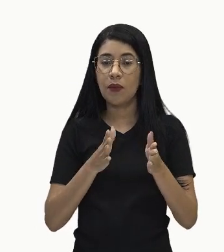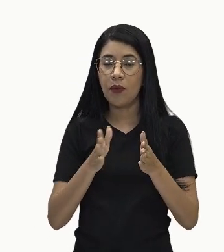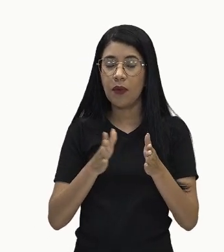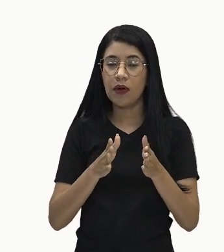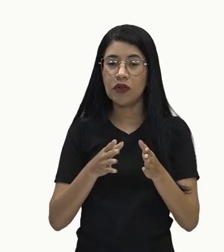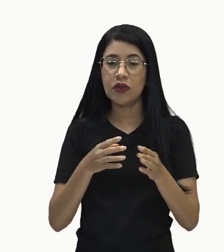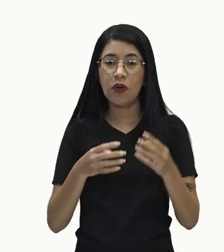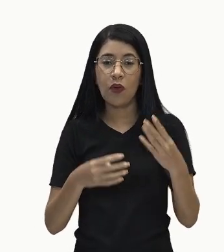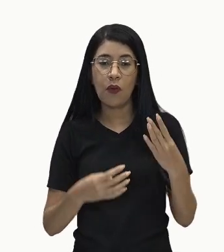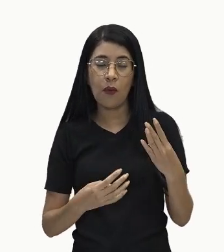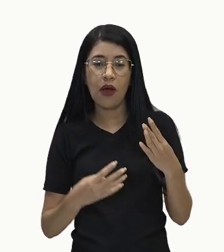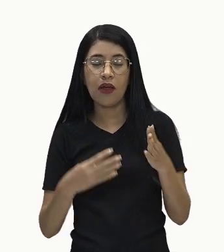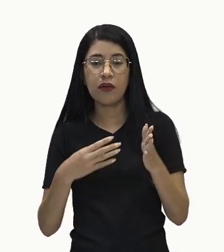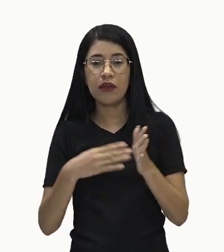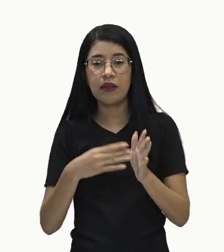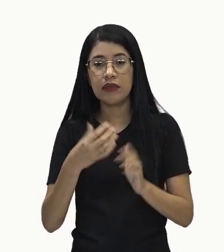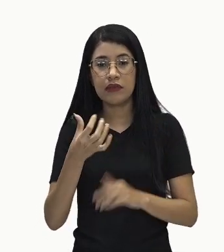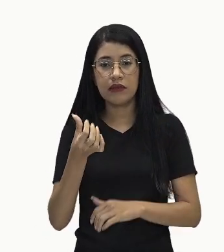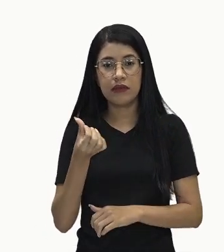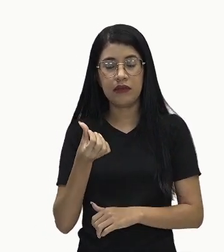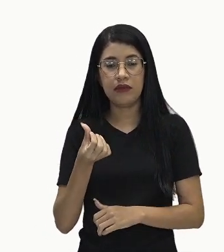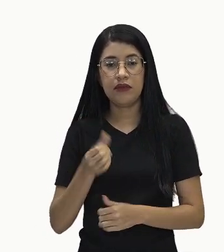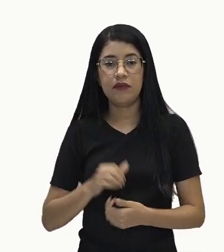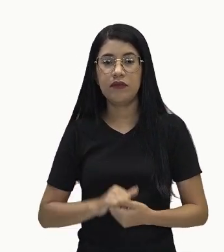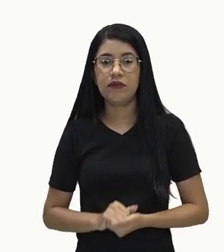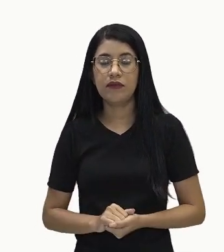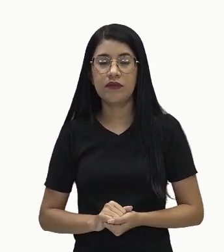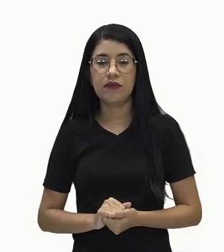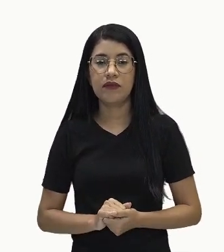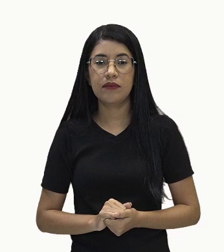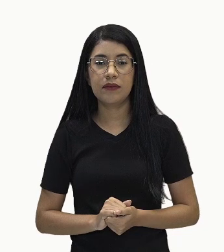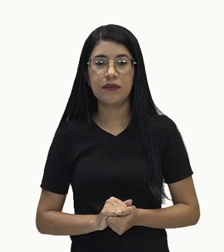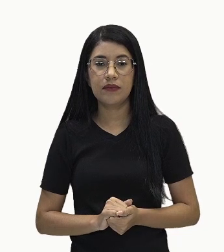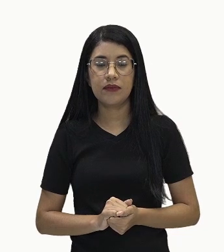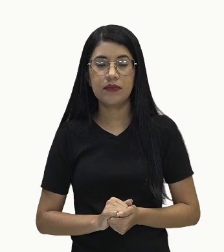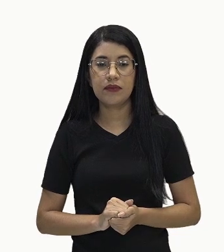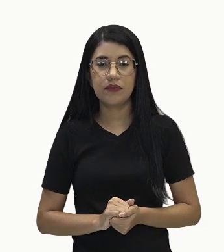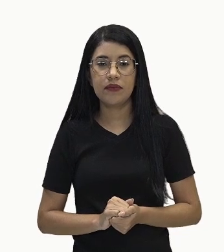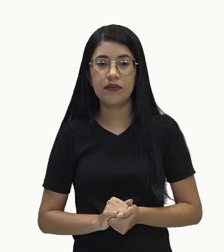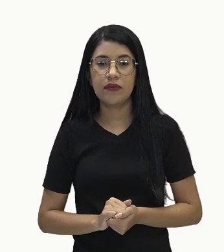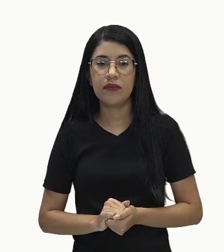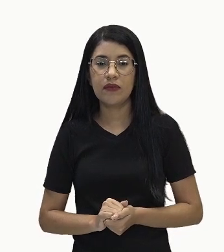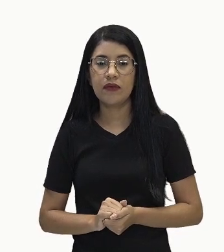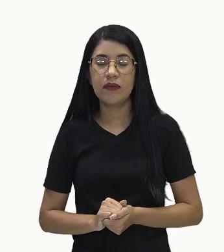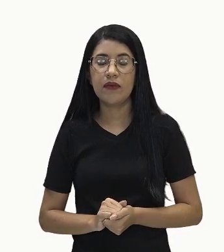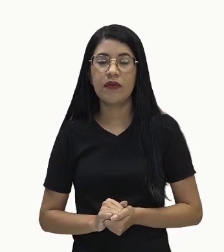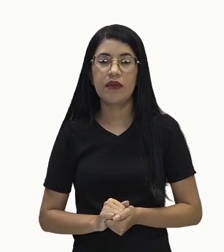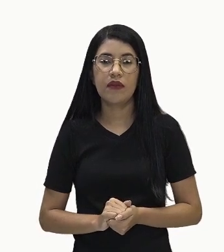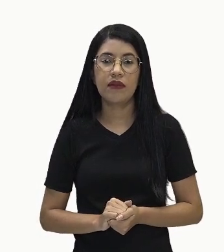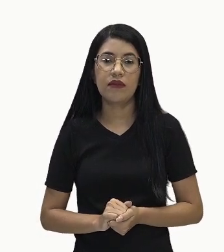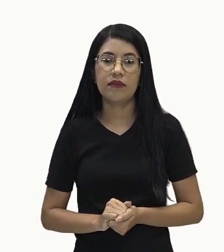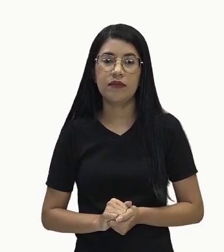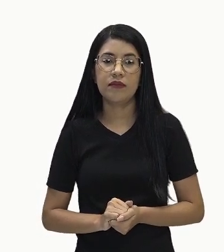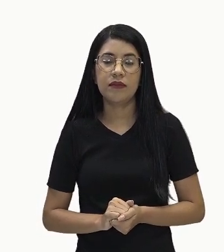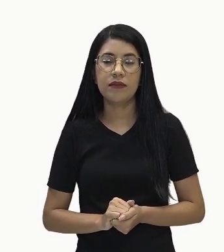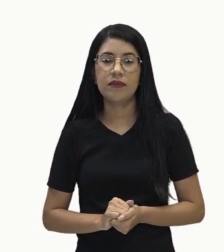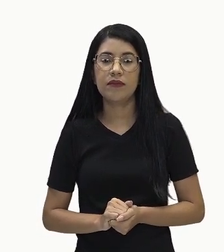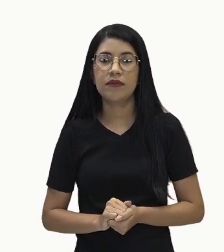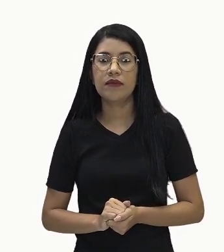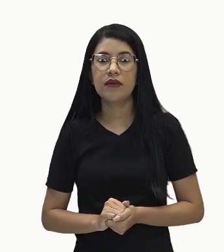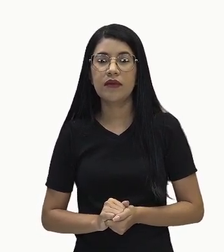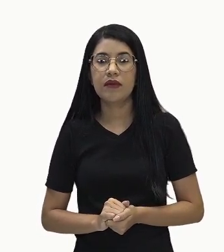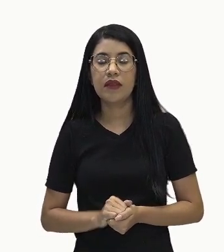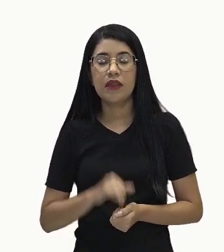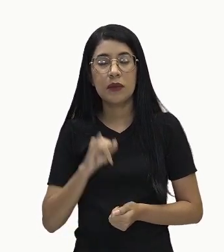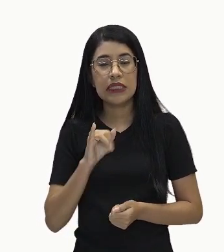É moderada se o desvio padrão ficar dentro do intervalo de 4 menor ou igual a